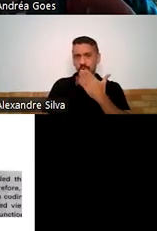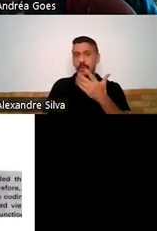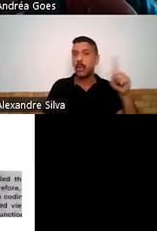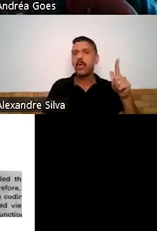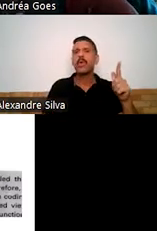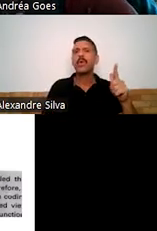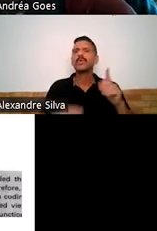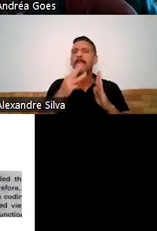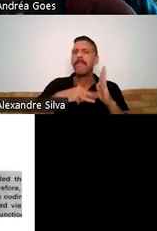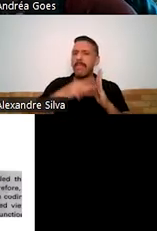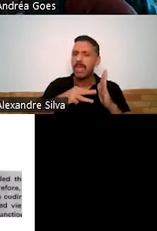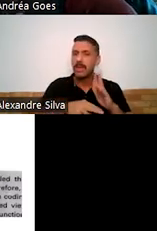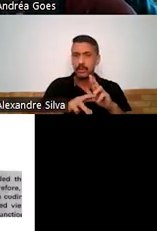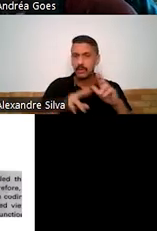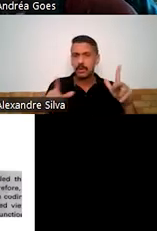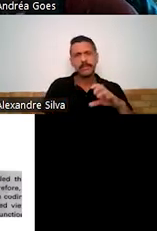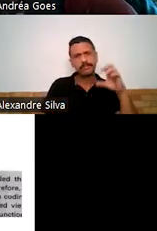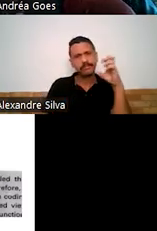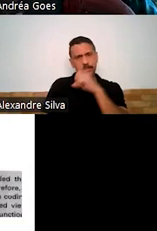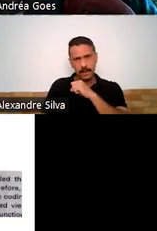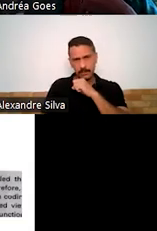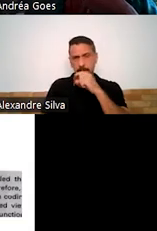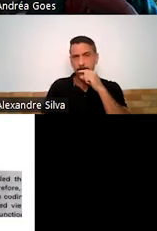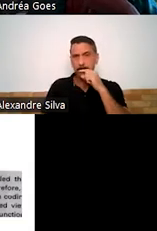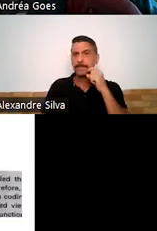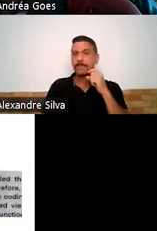métodos e bem mais rápidos e bem mais